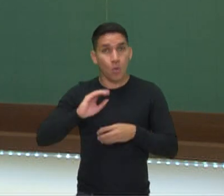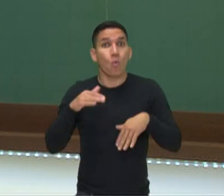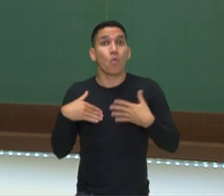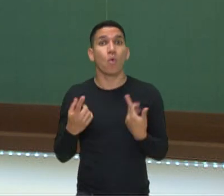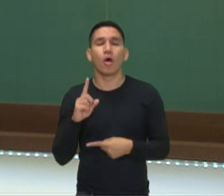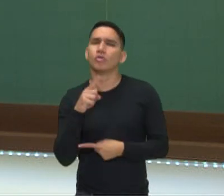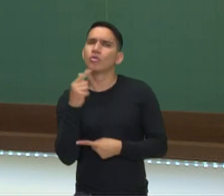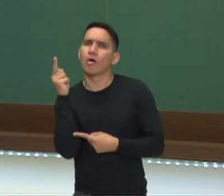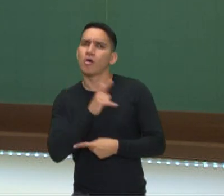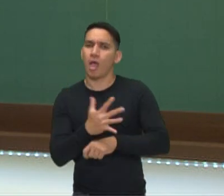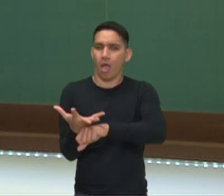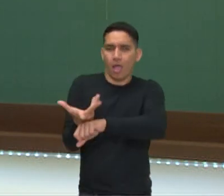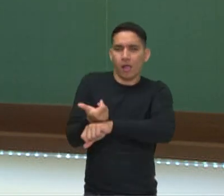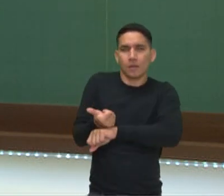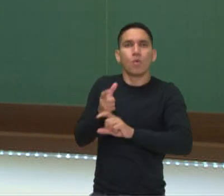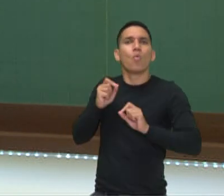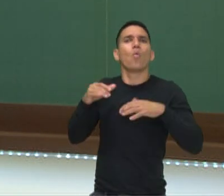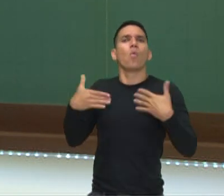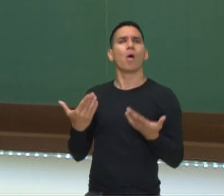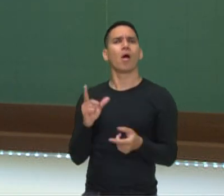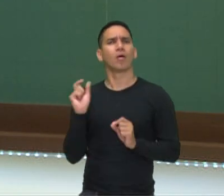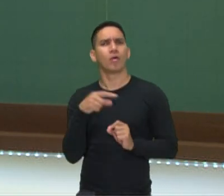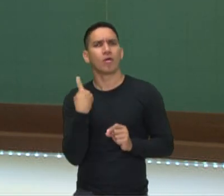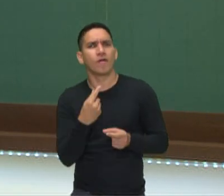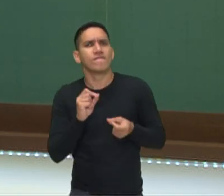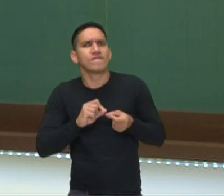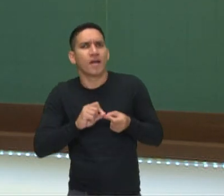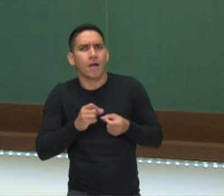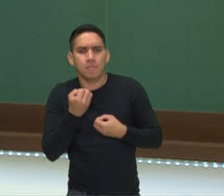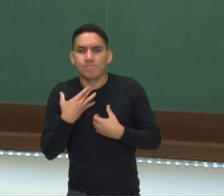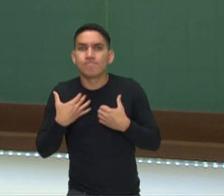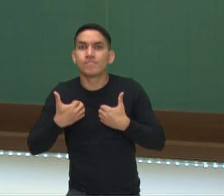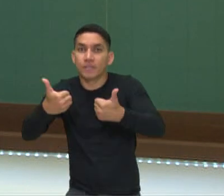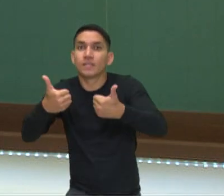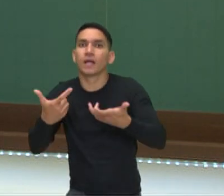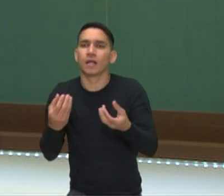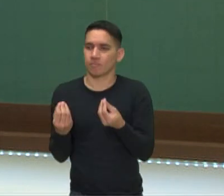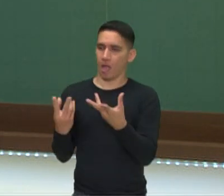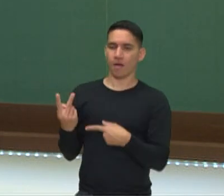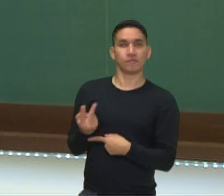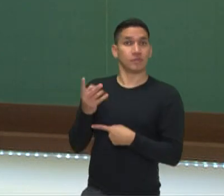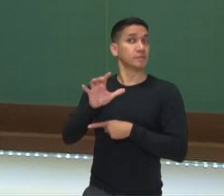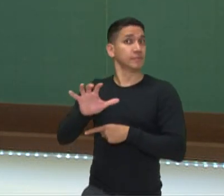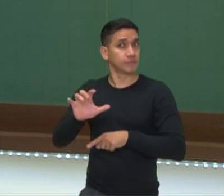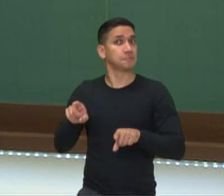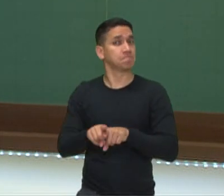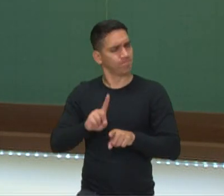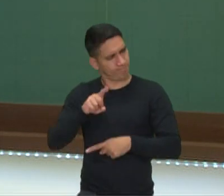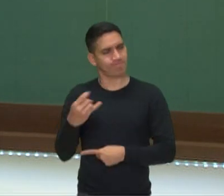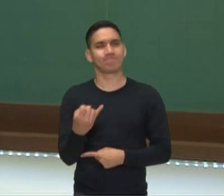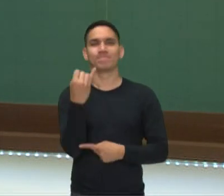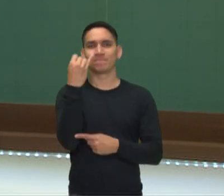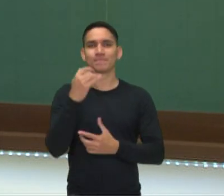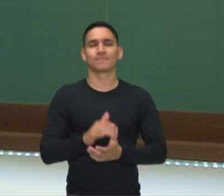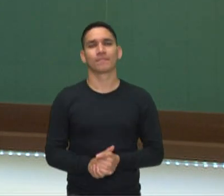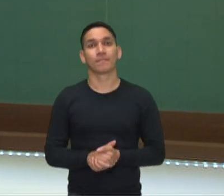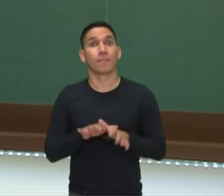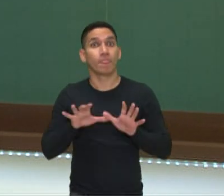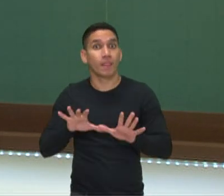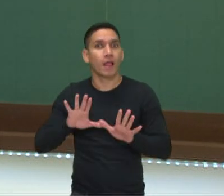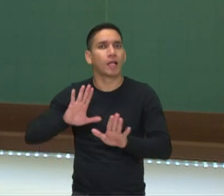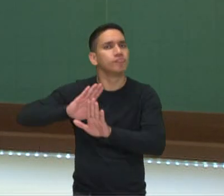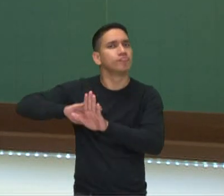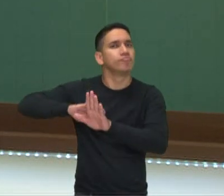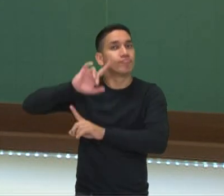nossas habilidades, o que a gente faz bem, valorizar isso? Isso é muito importante. E essa